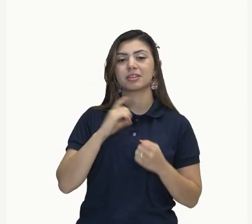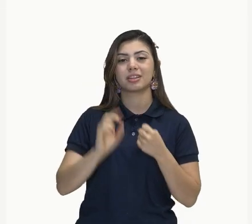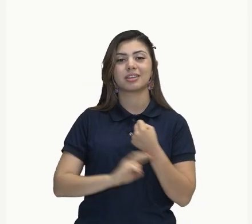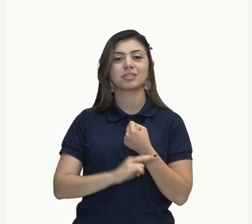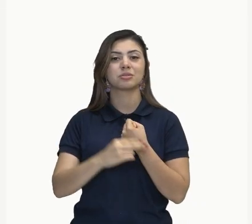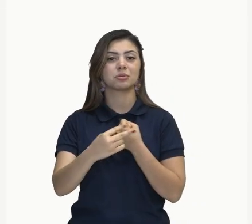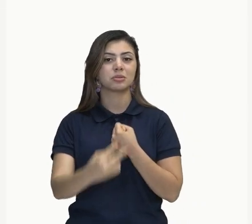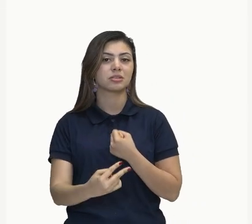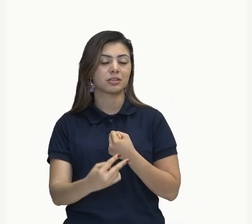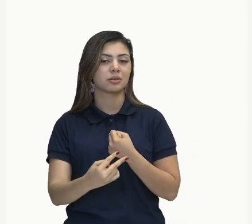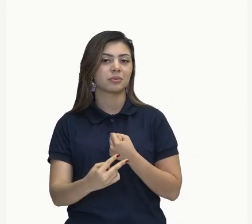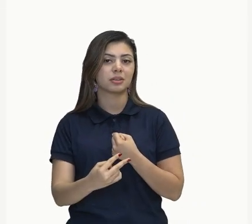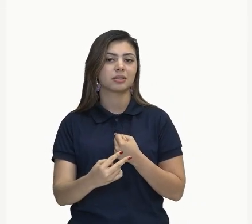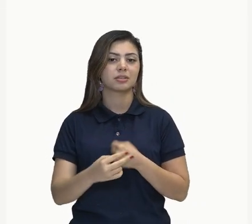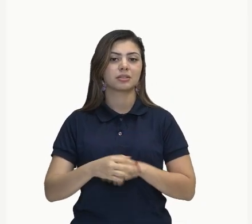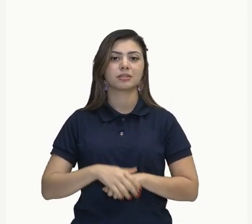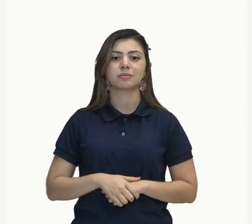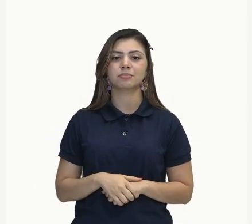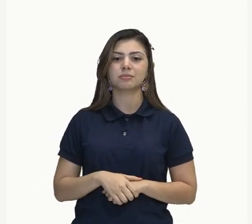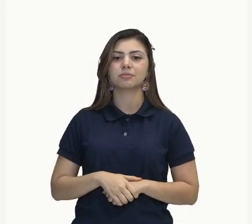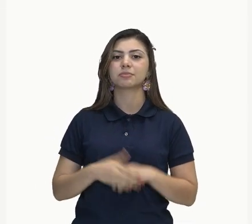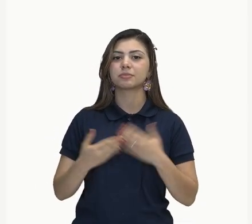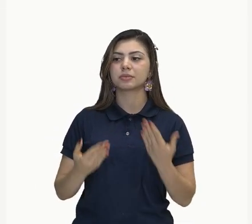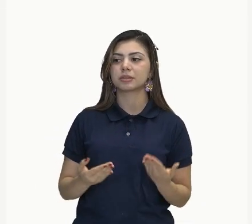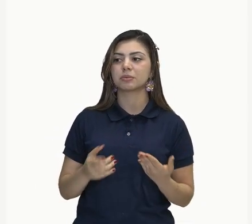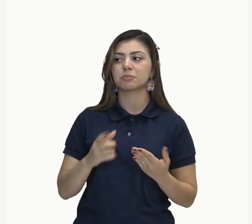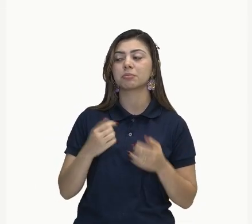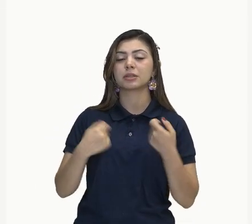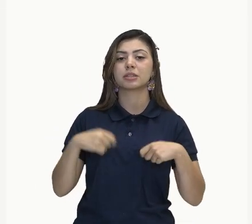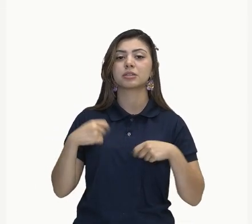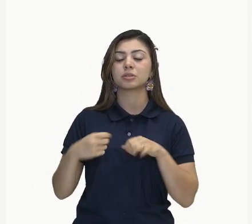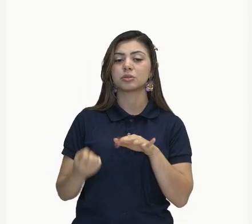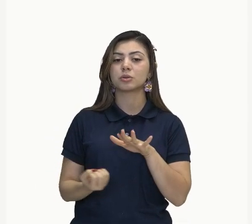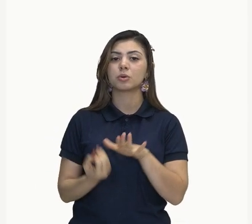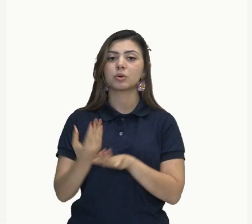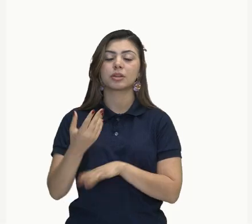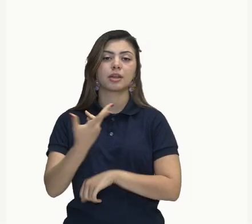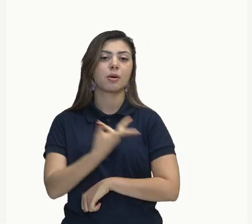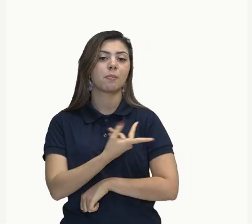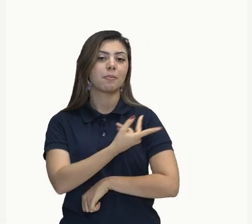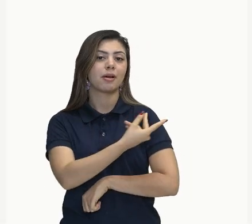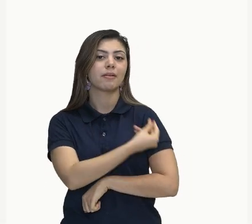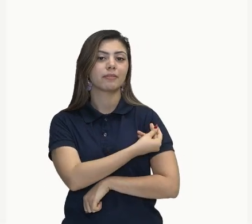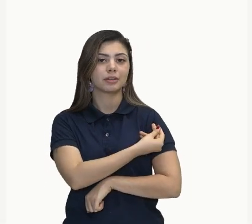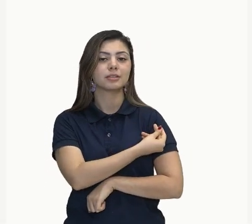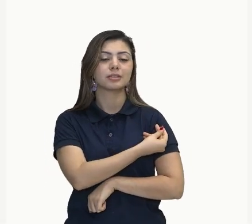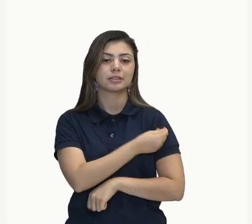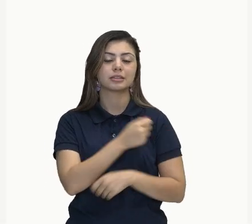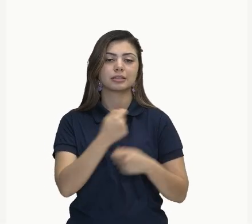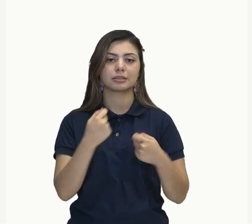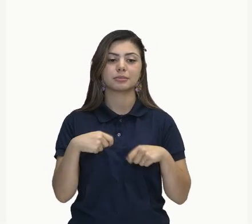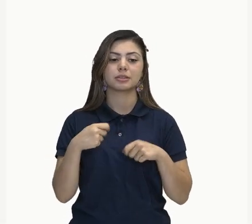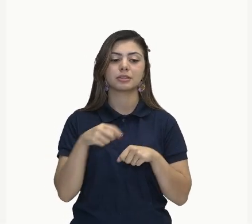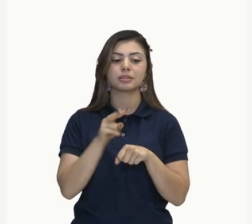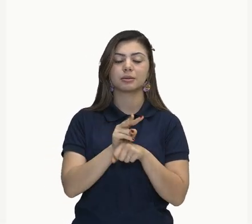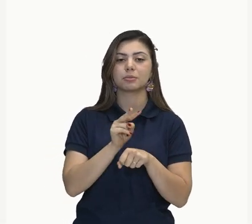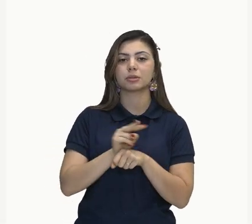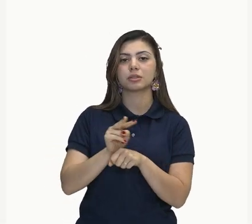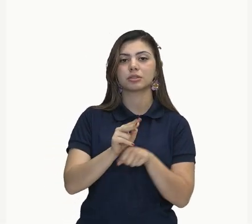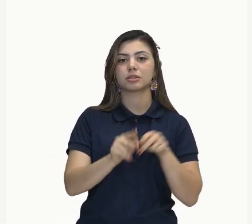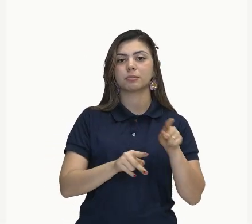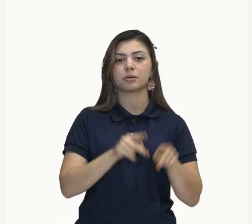consequências, fez-se necessário a criação de uma vacina para que pudesse proteger a